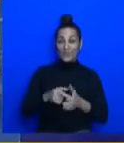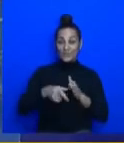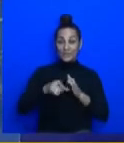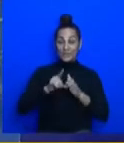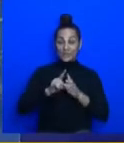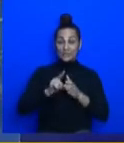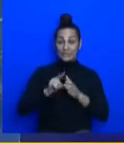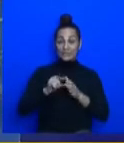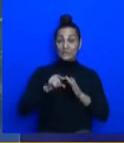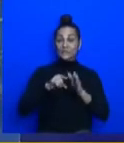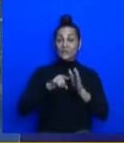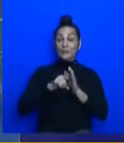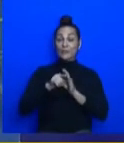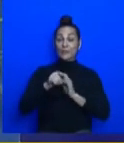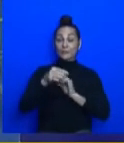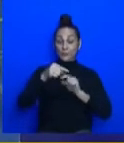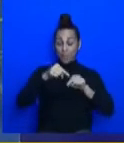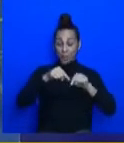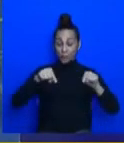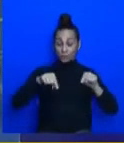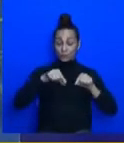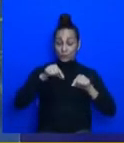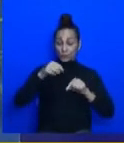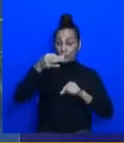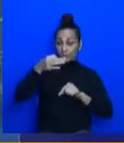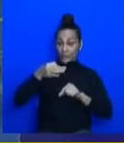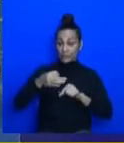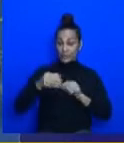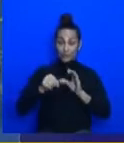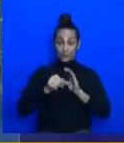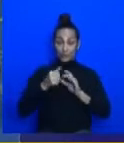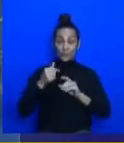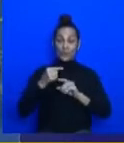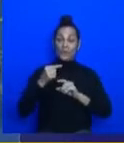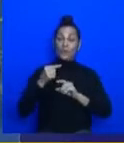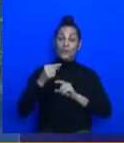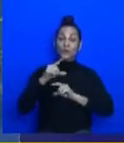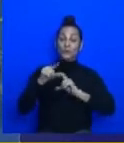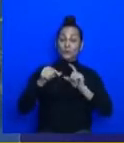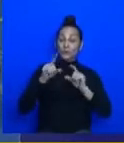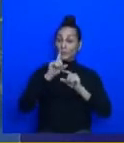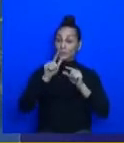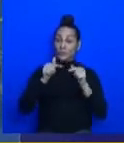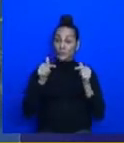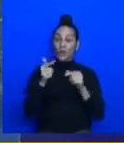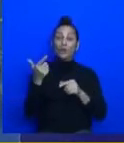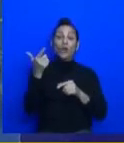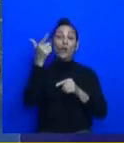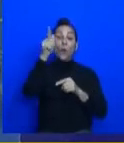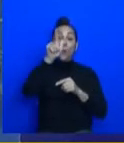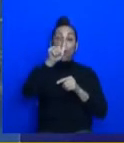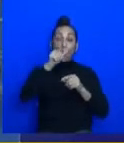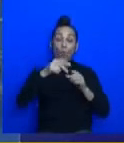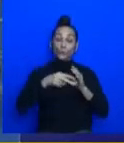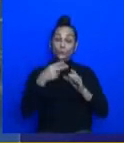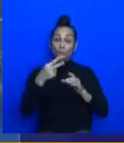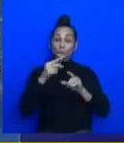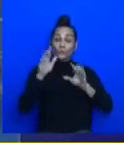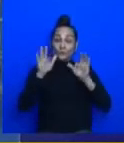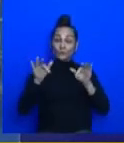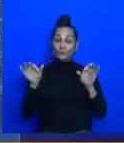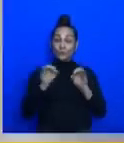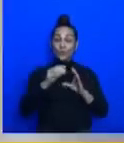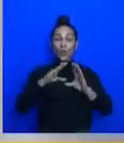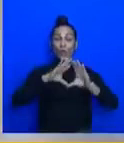Antes de confirmarmos as dezenas sorteadas na primeira etapa do sorteio do dia de sorte, vamos à segunda e última etapa. O globo